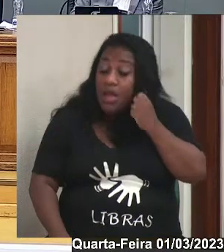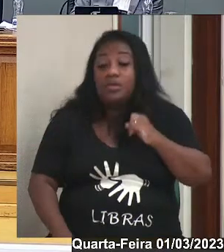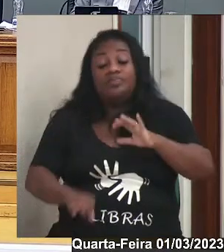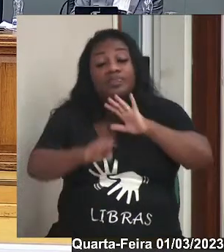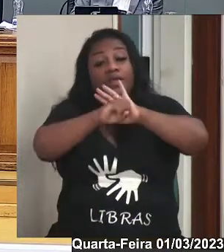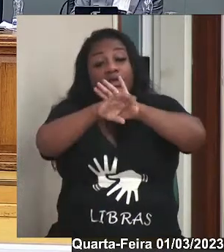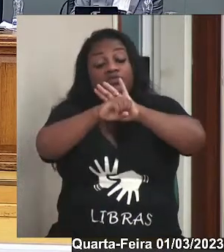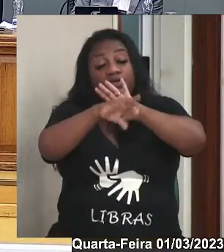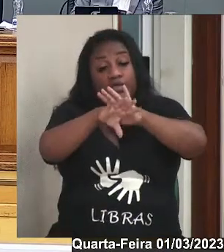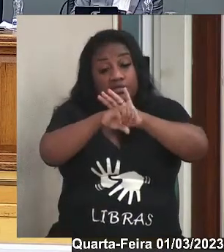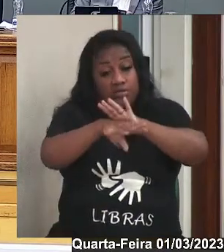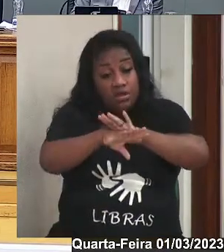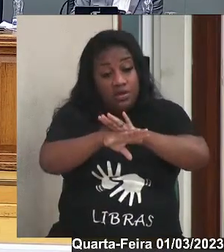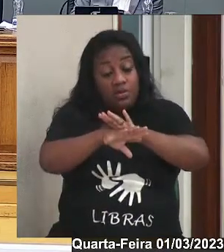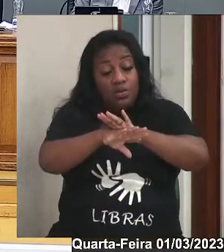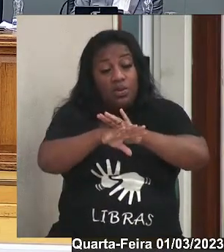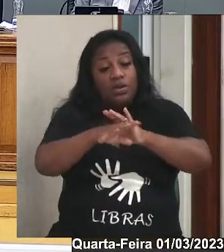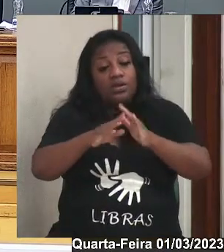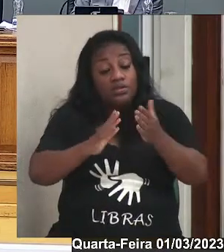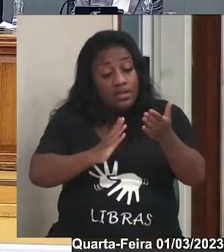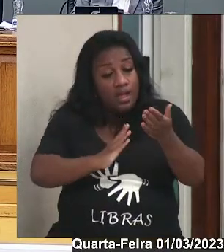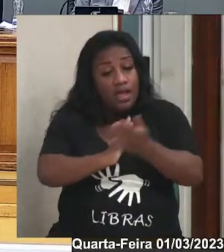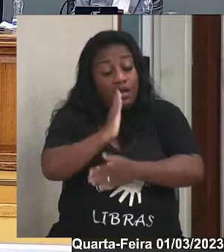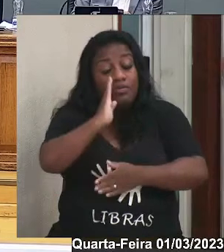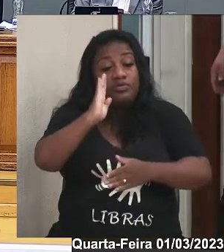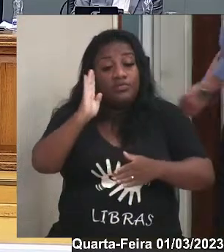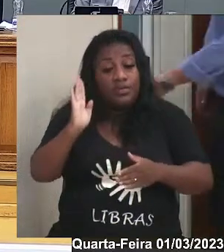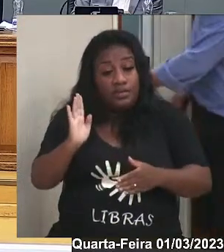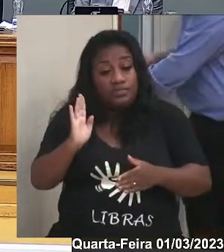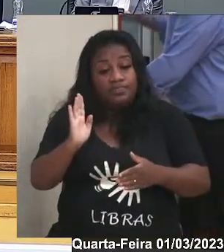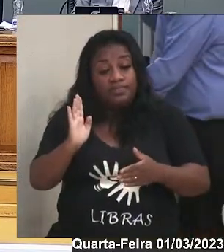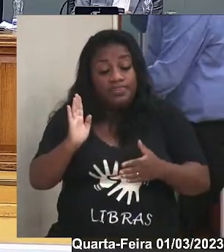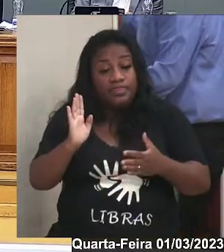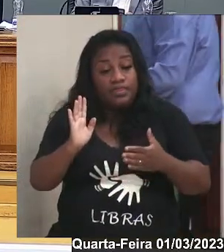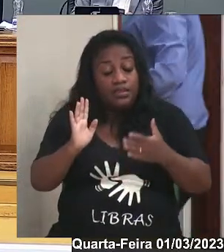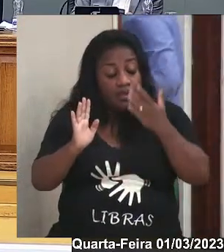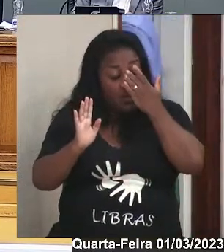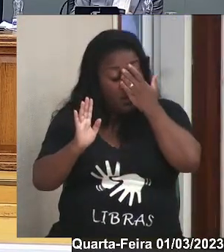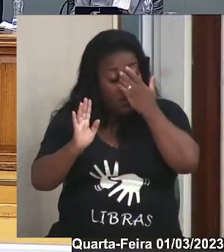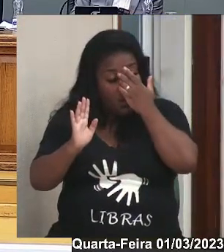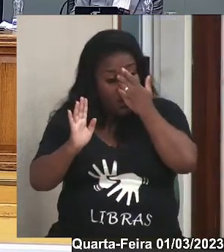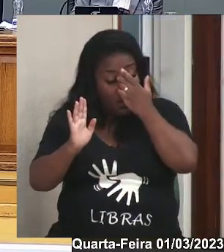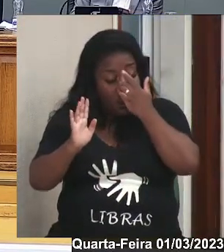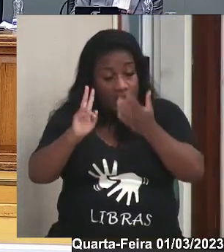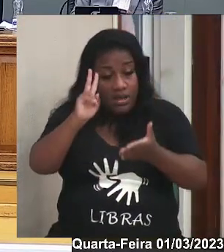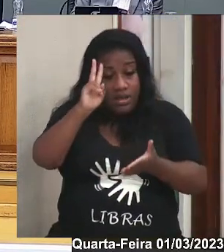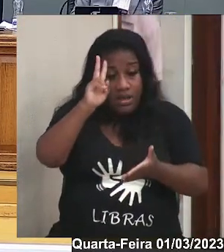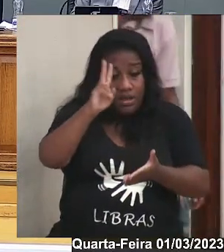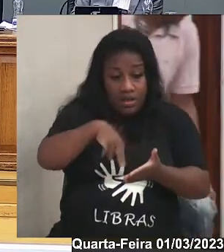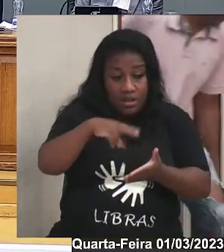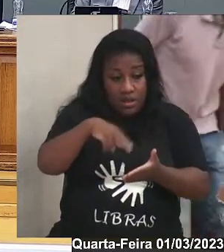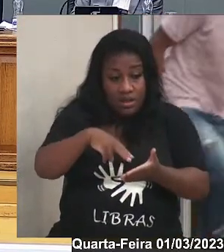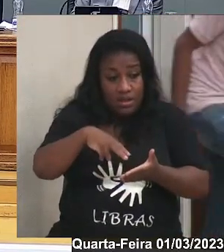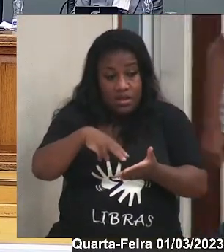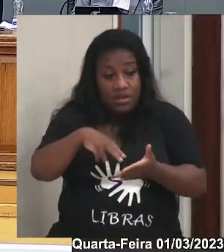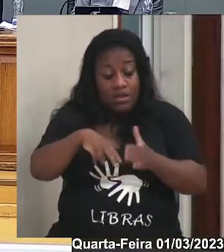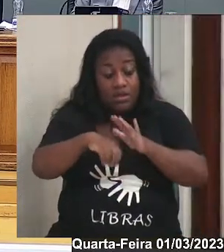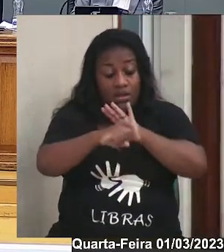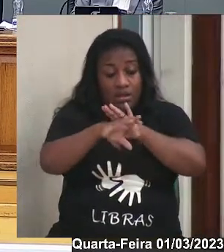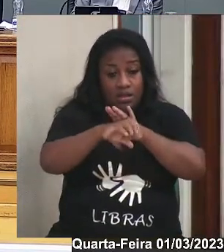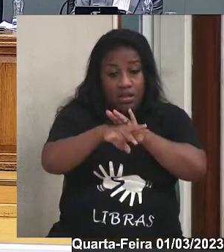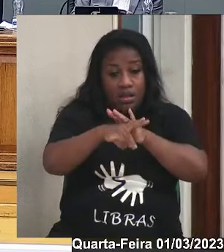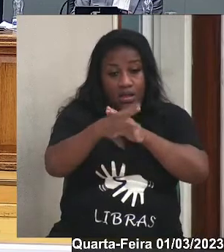A indicação número 30/2023 está aprovada. Solicito então ao senhor secretário que faça a leitura da indicação número